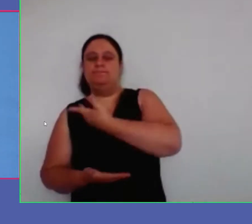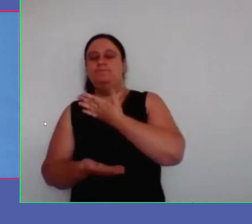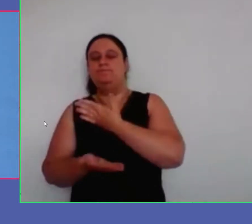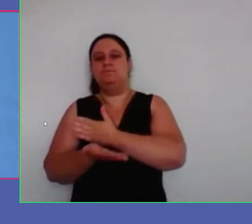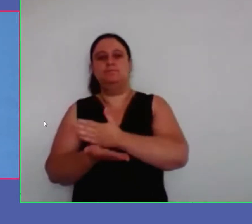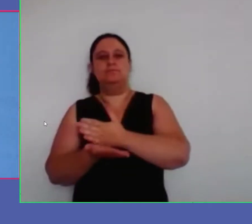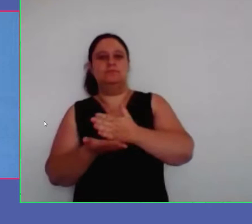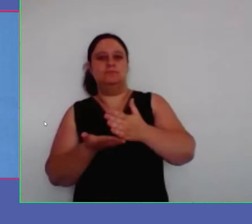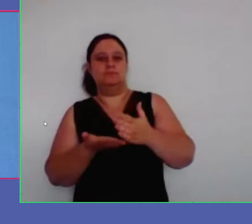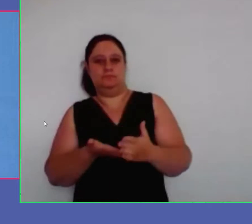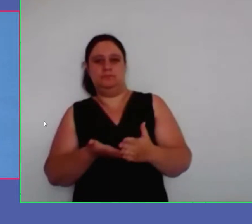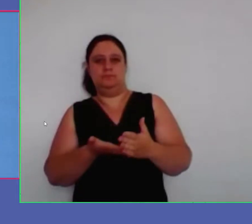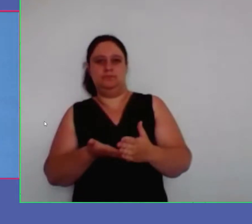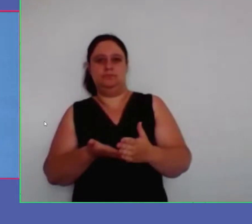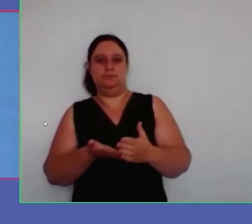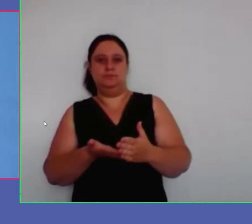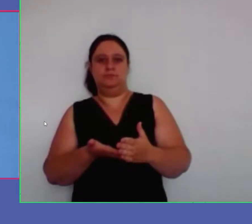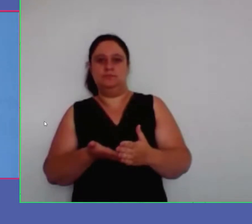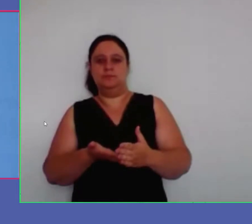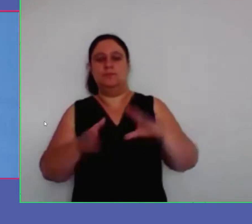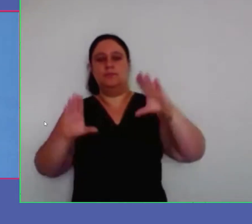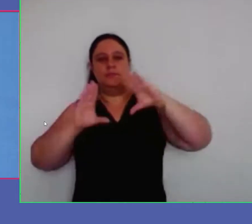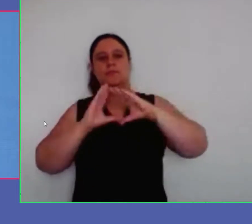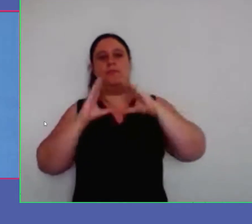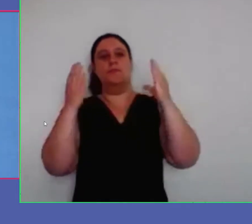a Conferência